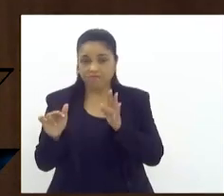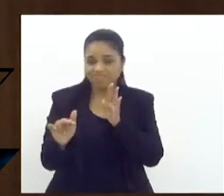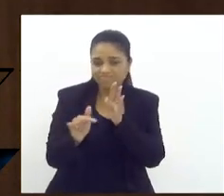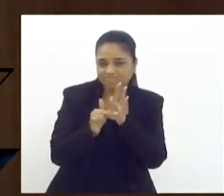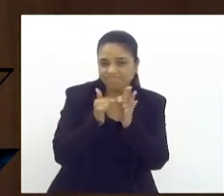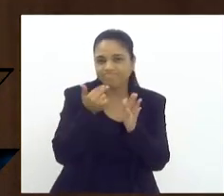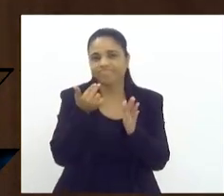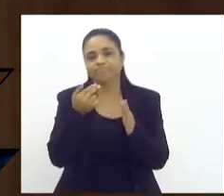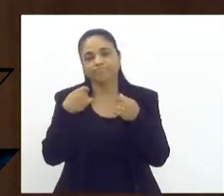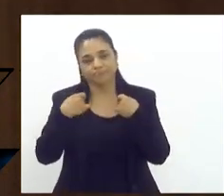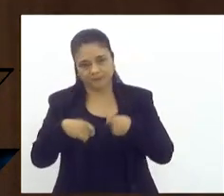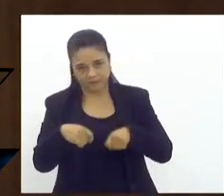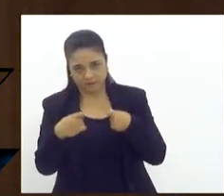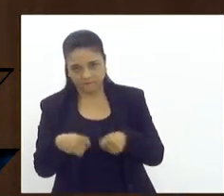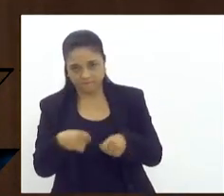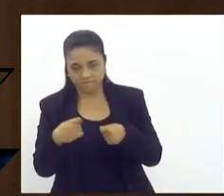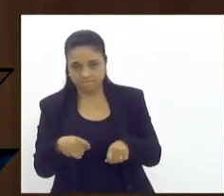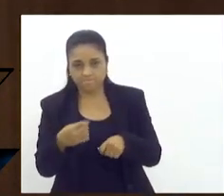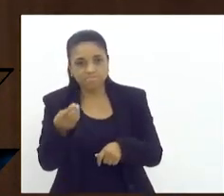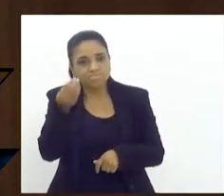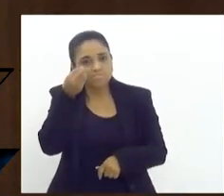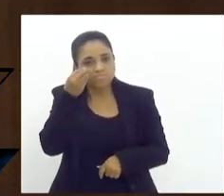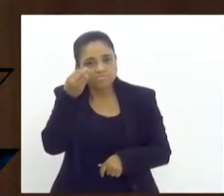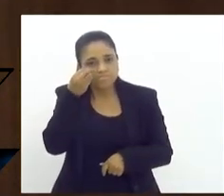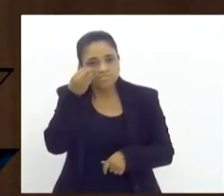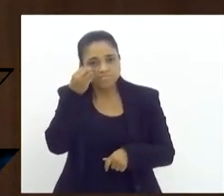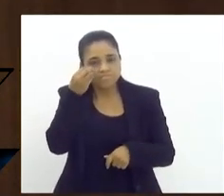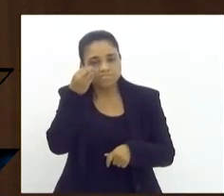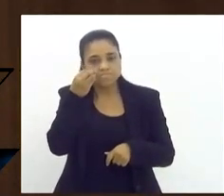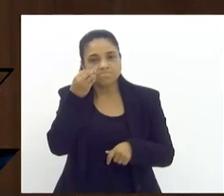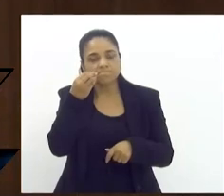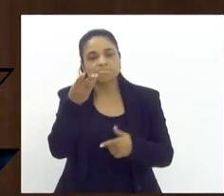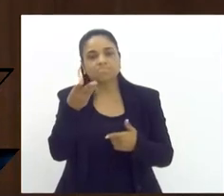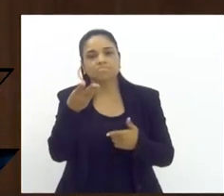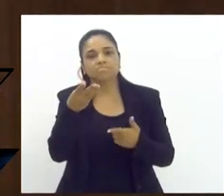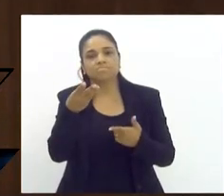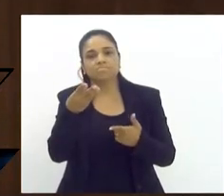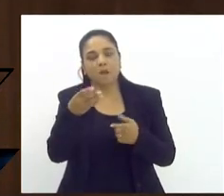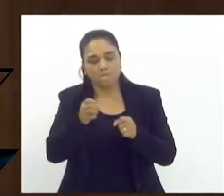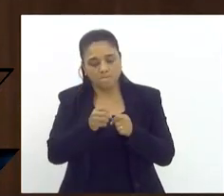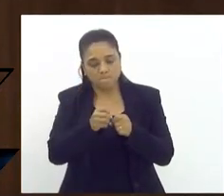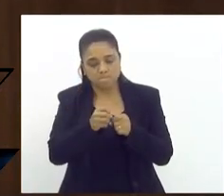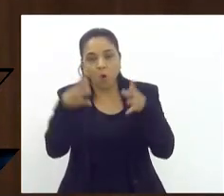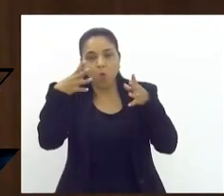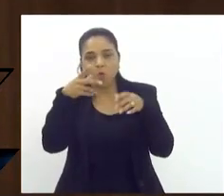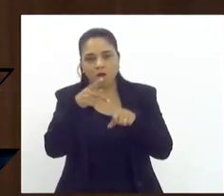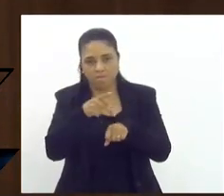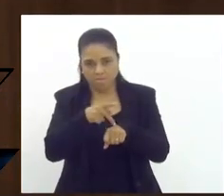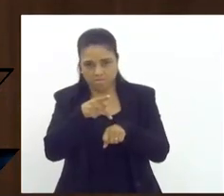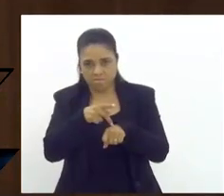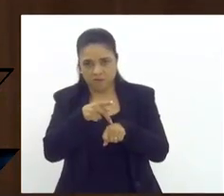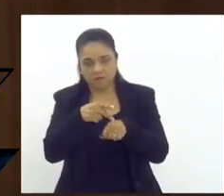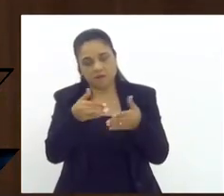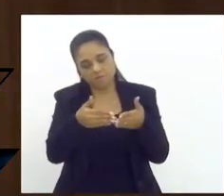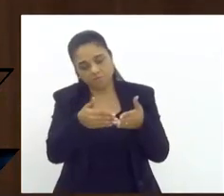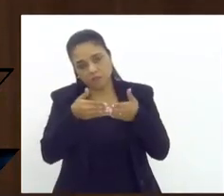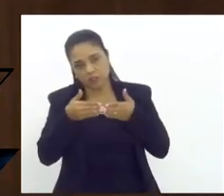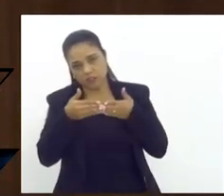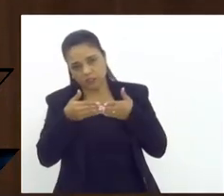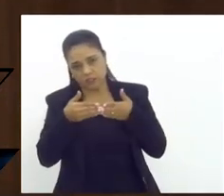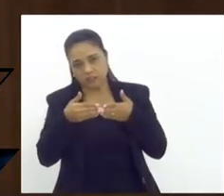cirúrgico para tentar explodir esta pedra Então ela tá licenciada